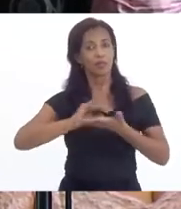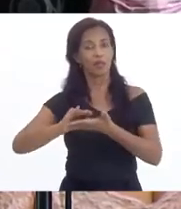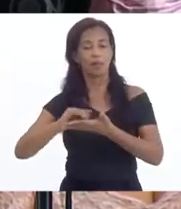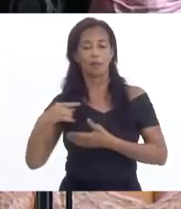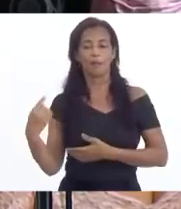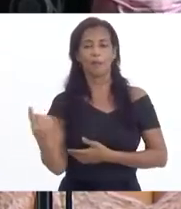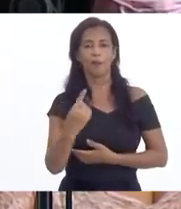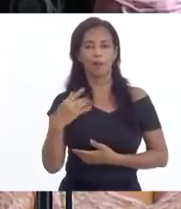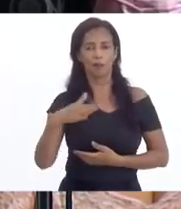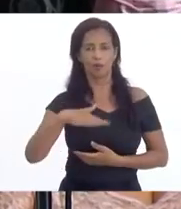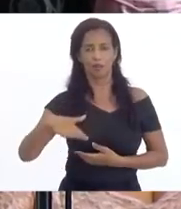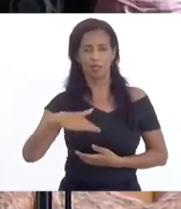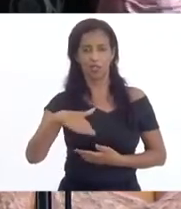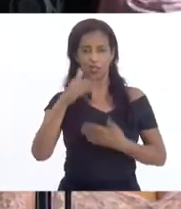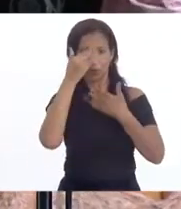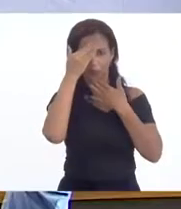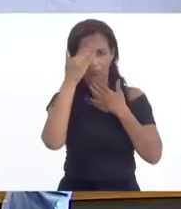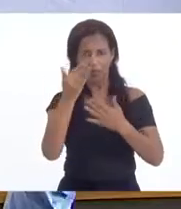nossa região. Muito obrigado.